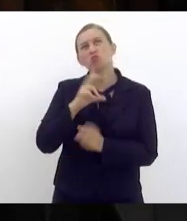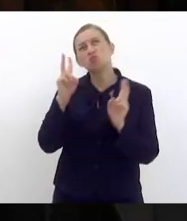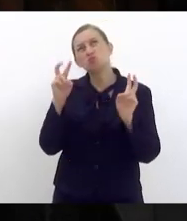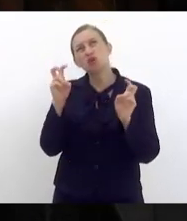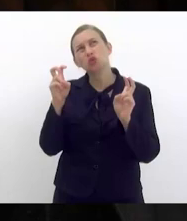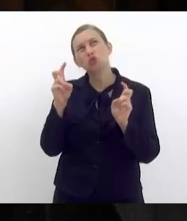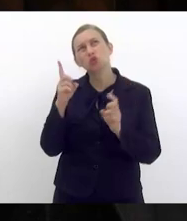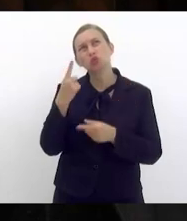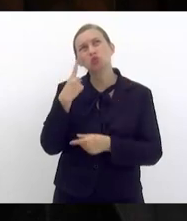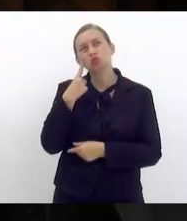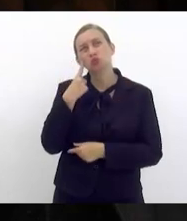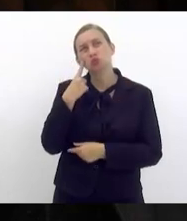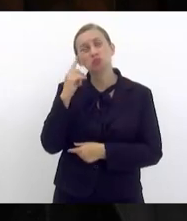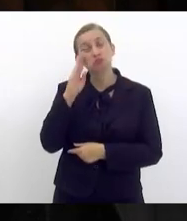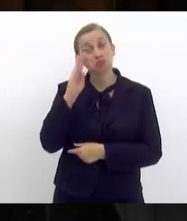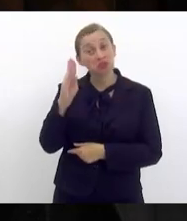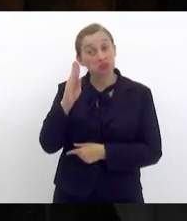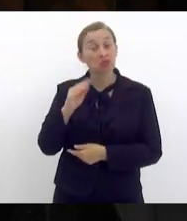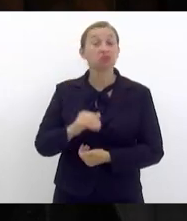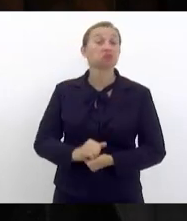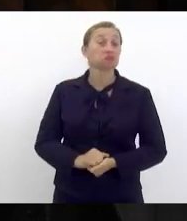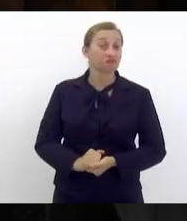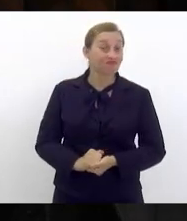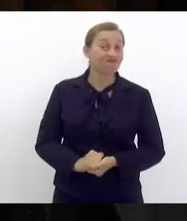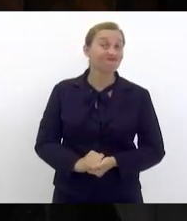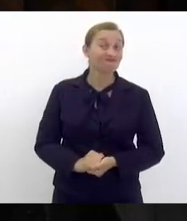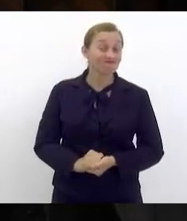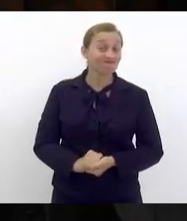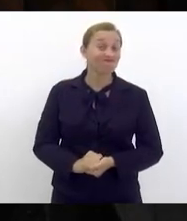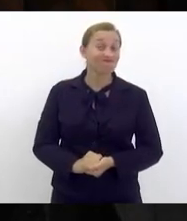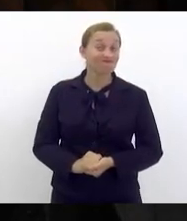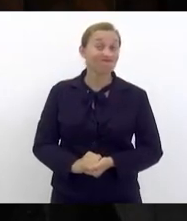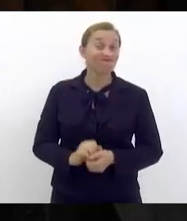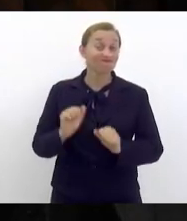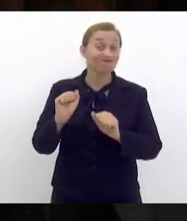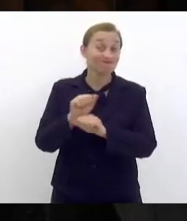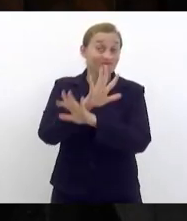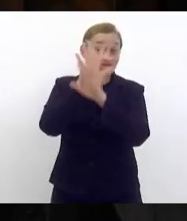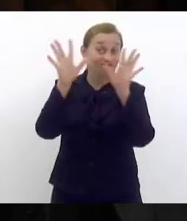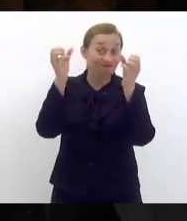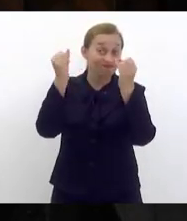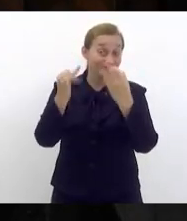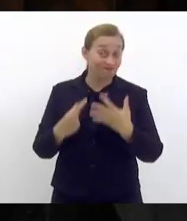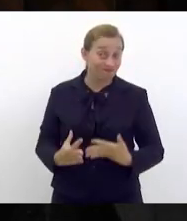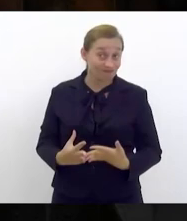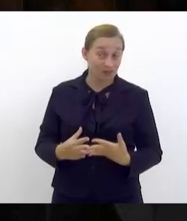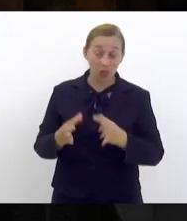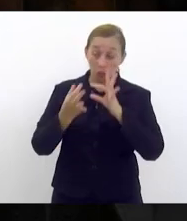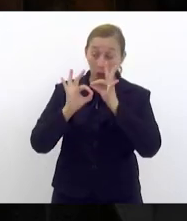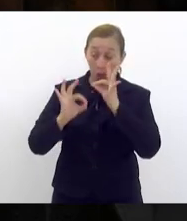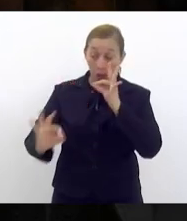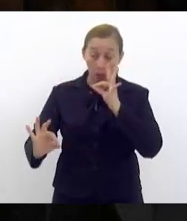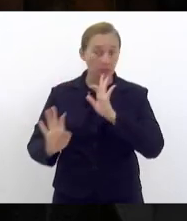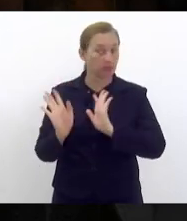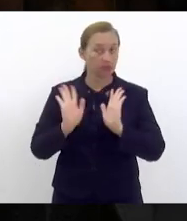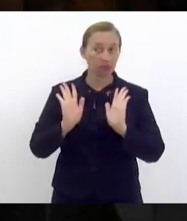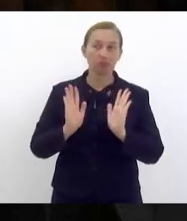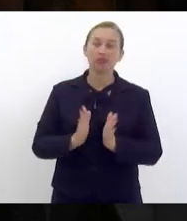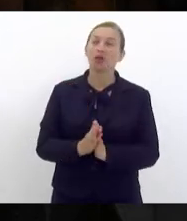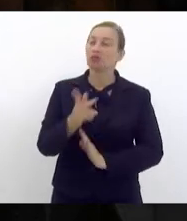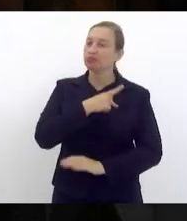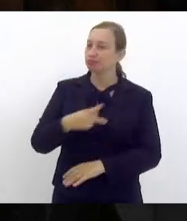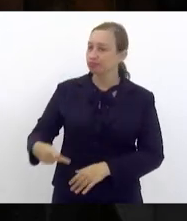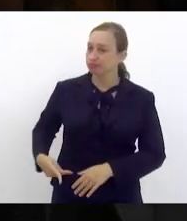questão central que queria ficar claro e não me estender mais. O presidente